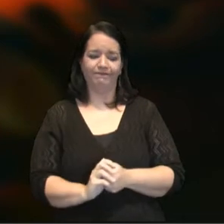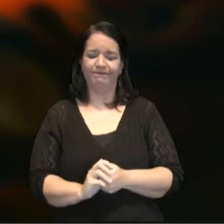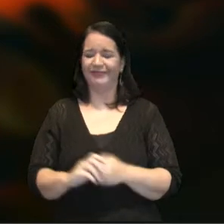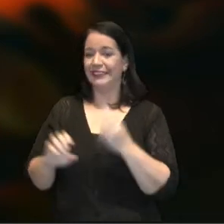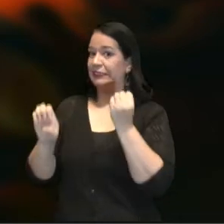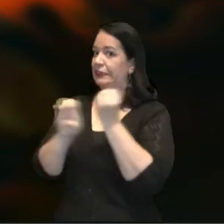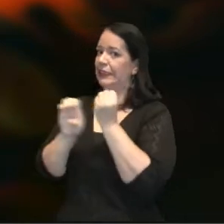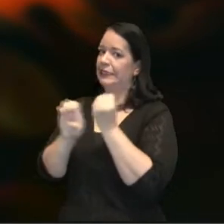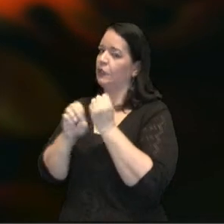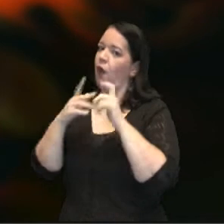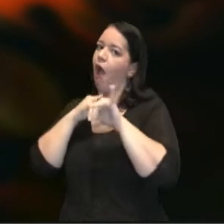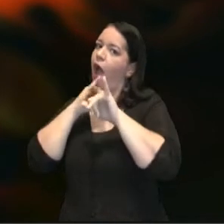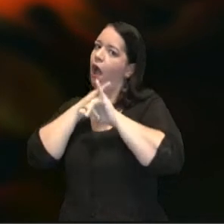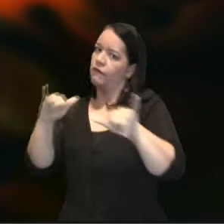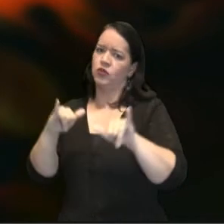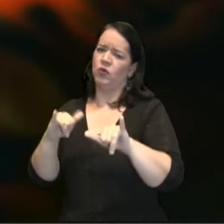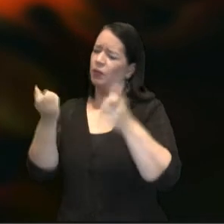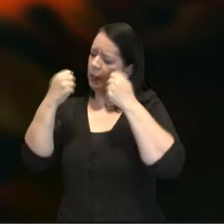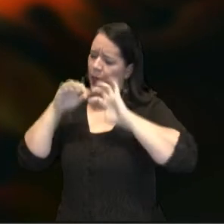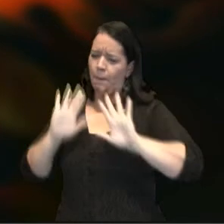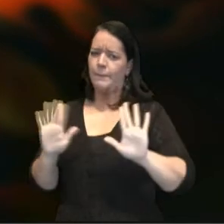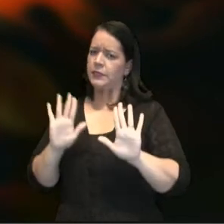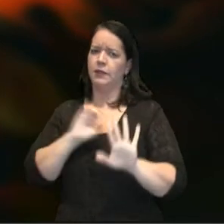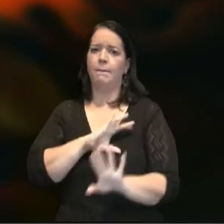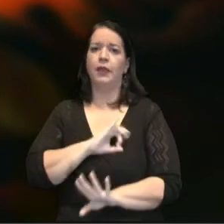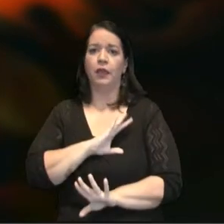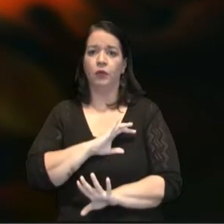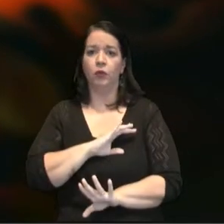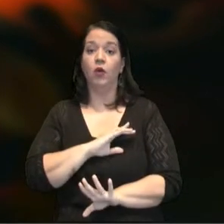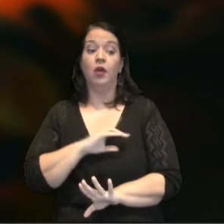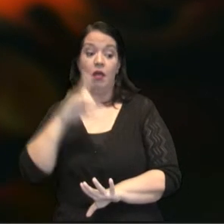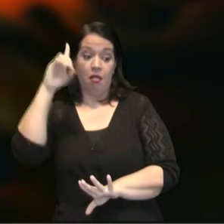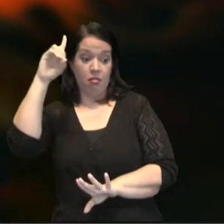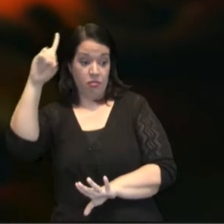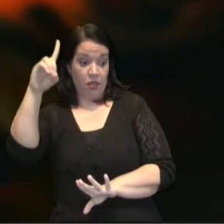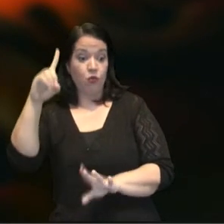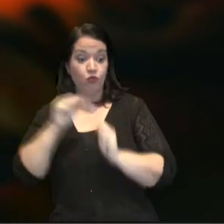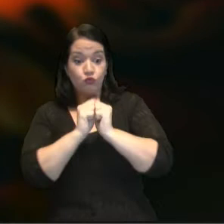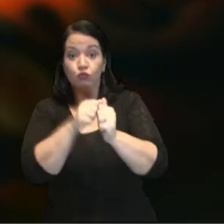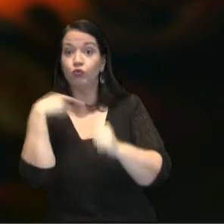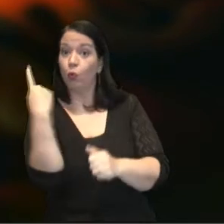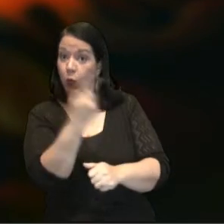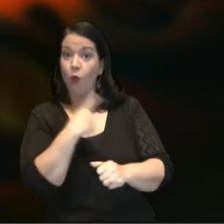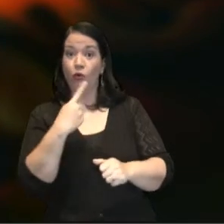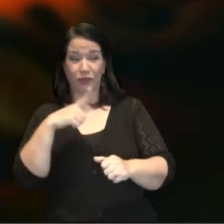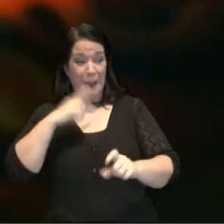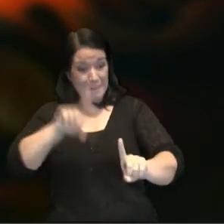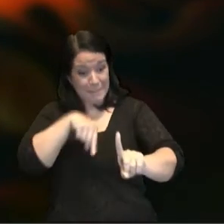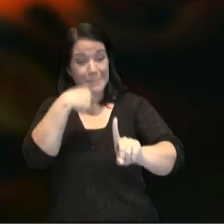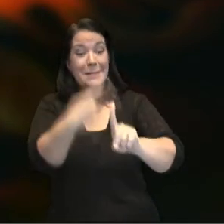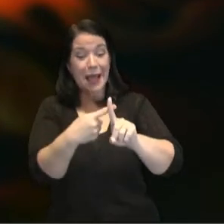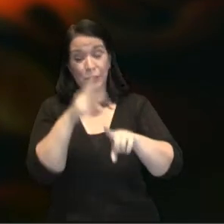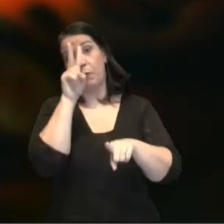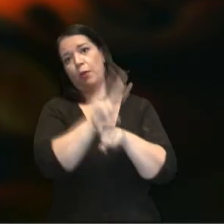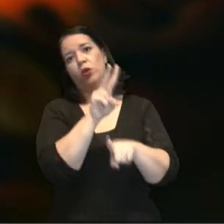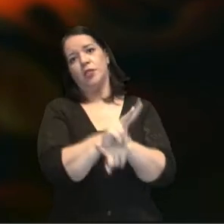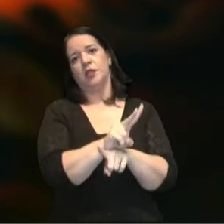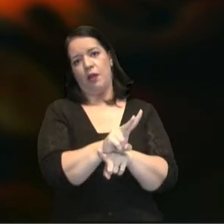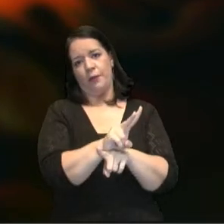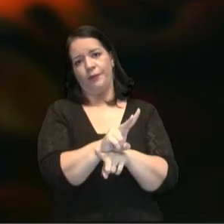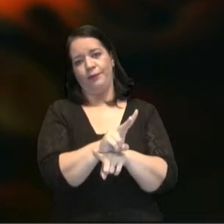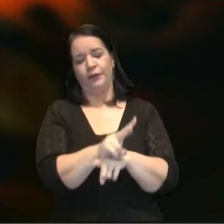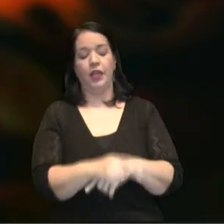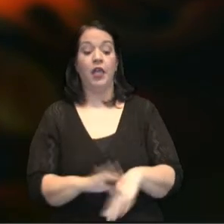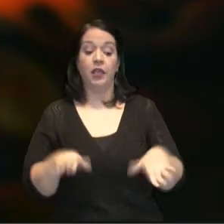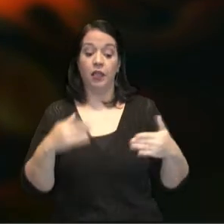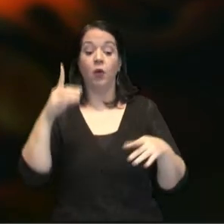com eles. E orou Eliseu e disse: Senhor, eu peço-te que lhe abras os olhos para que